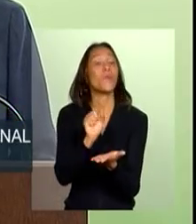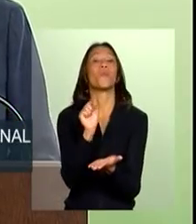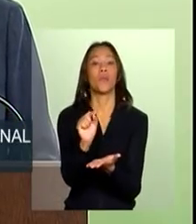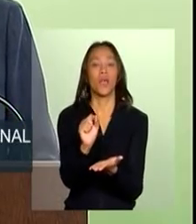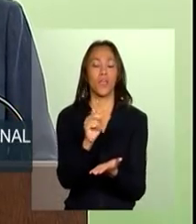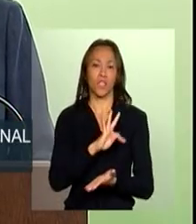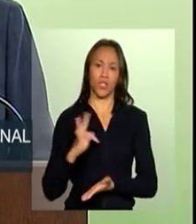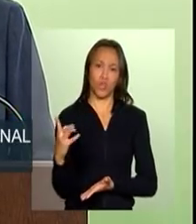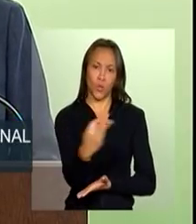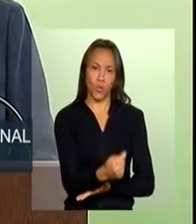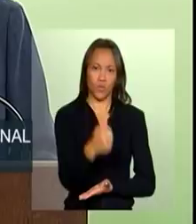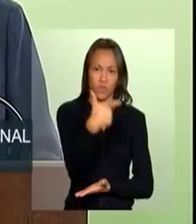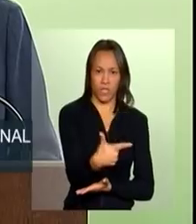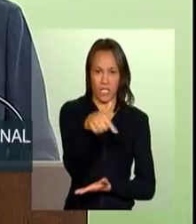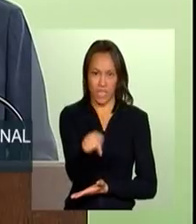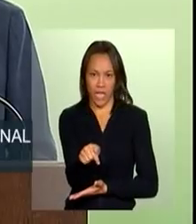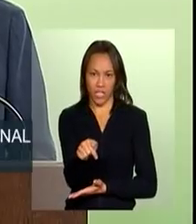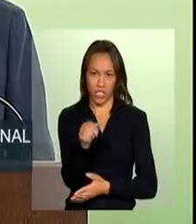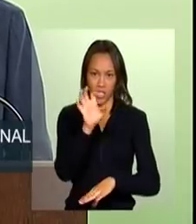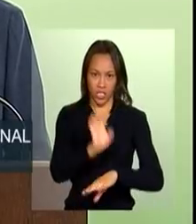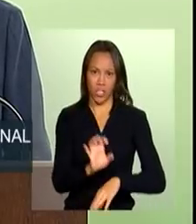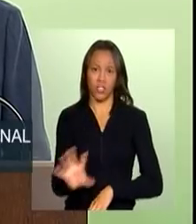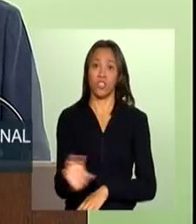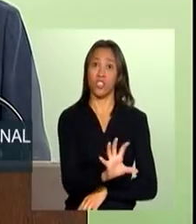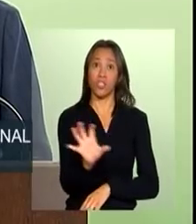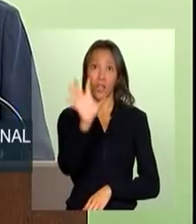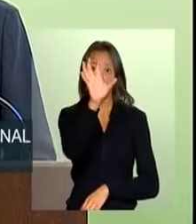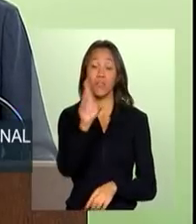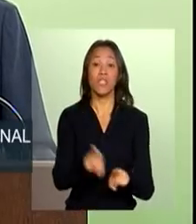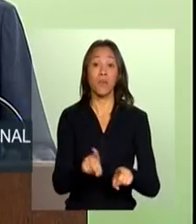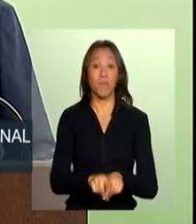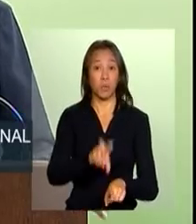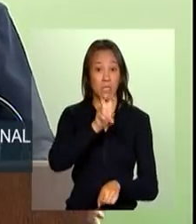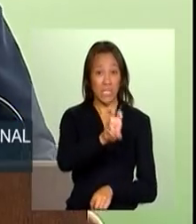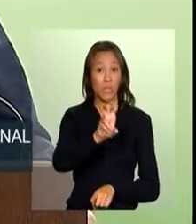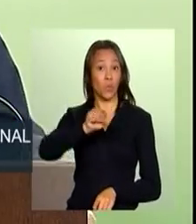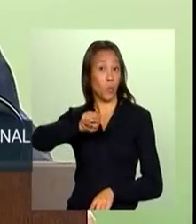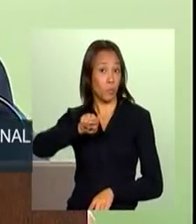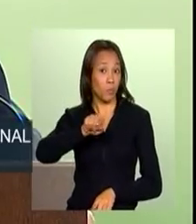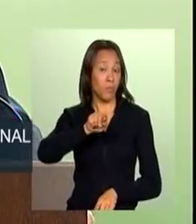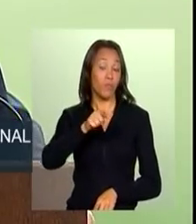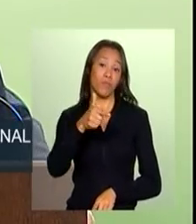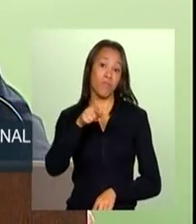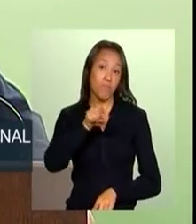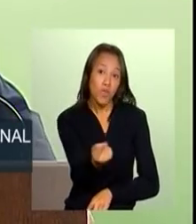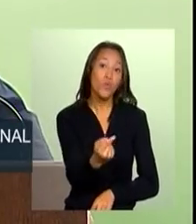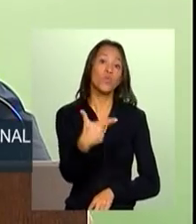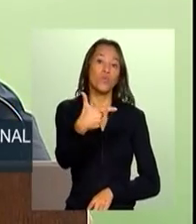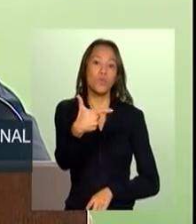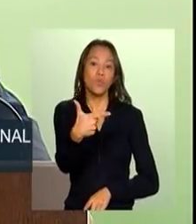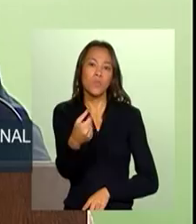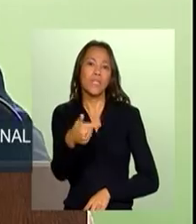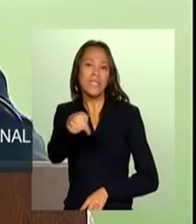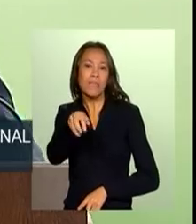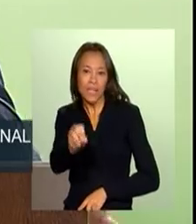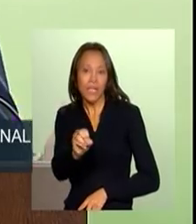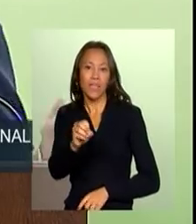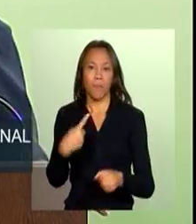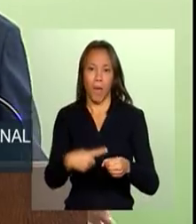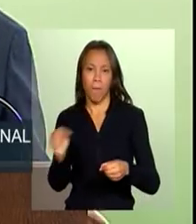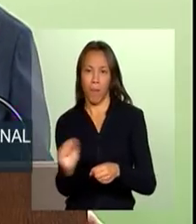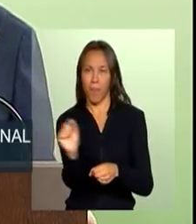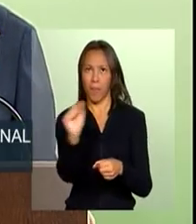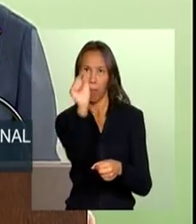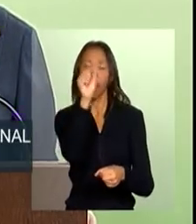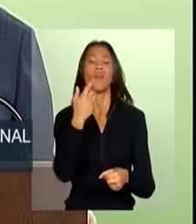fato que todos os 27 estados e os 5000, até agora 5270 municípios, mas